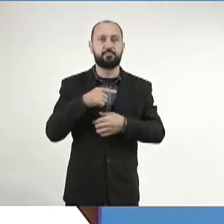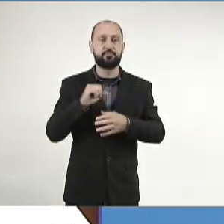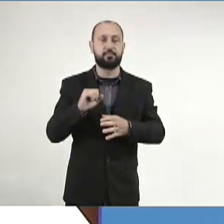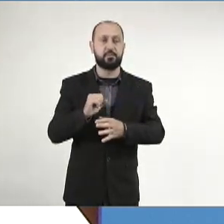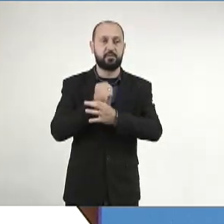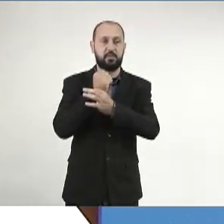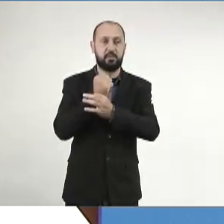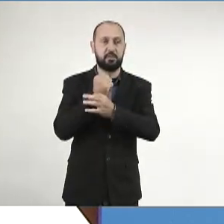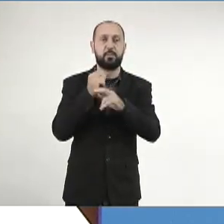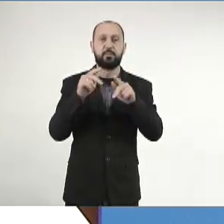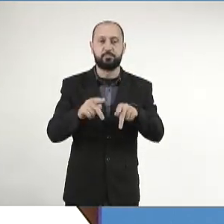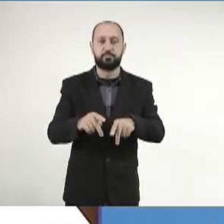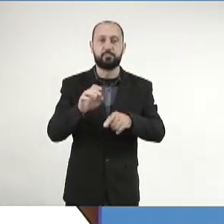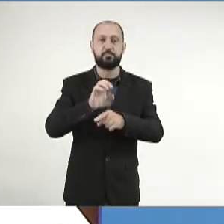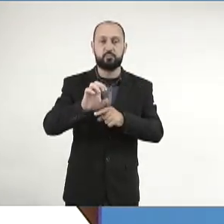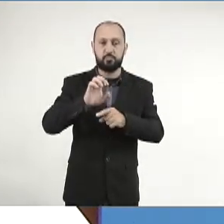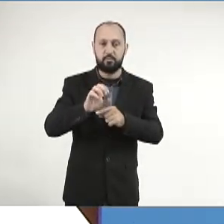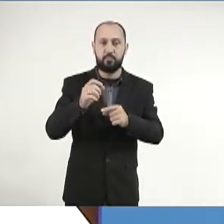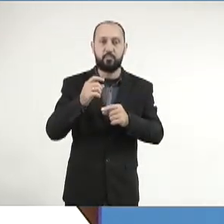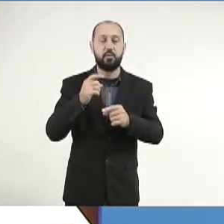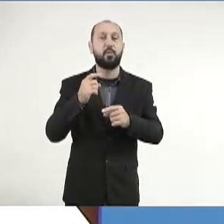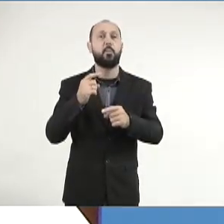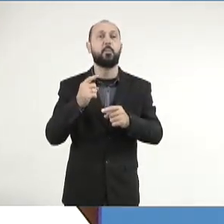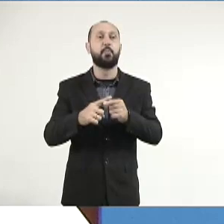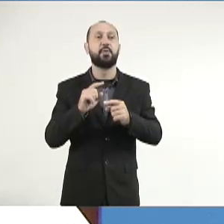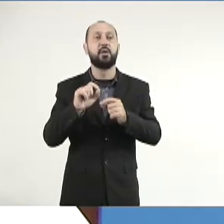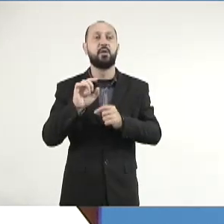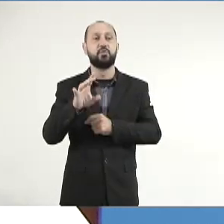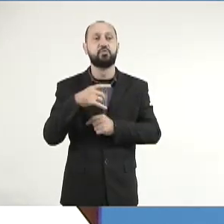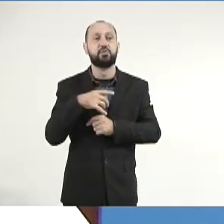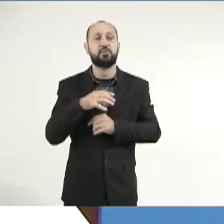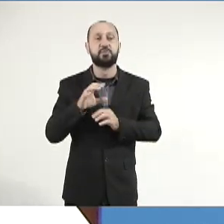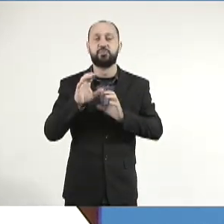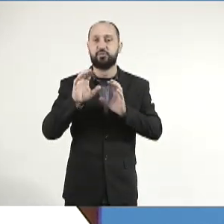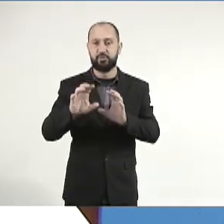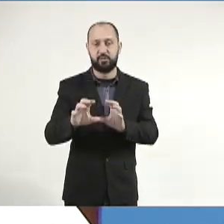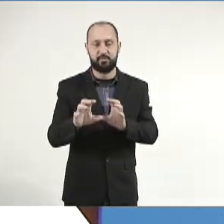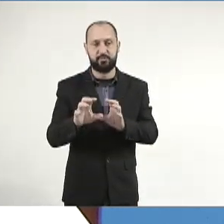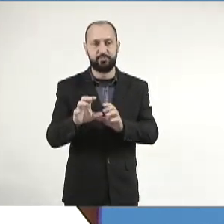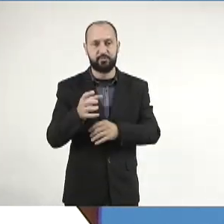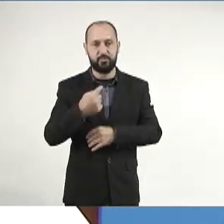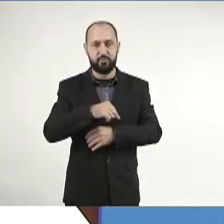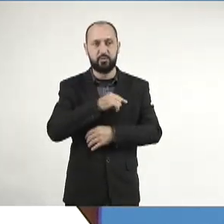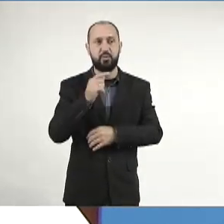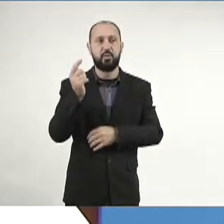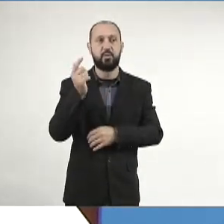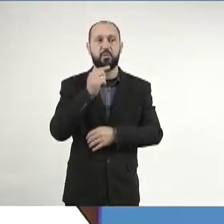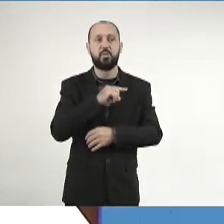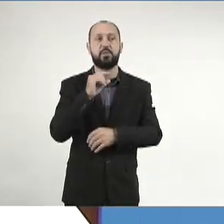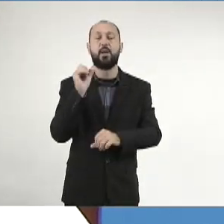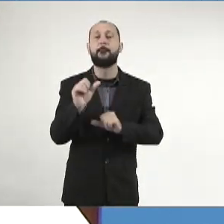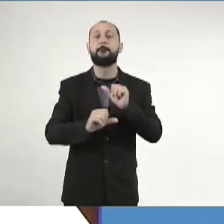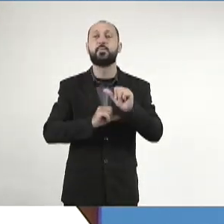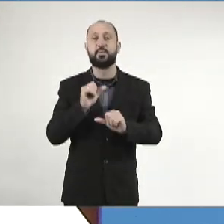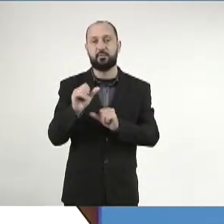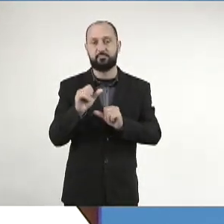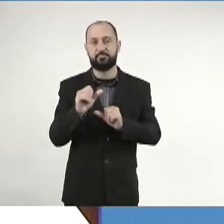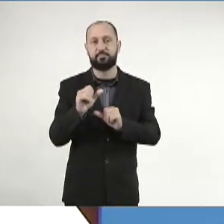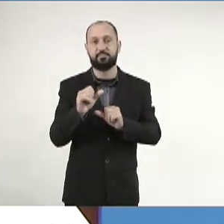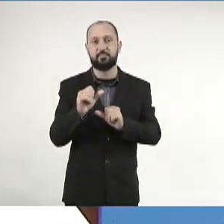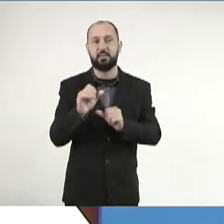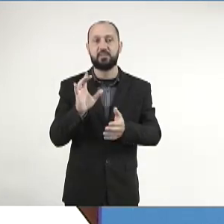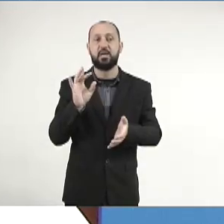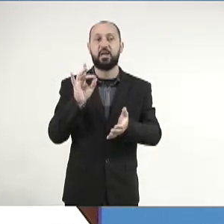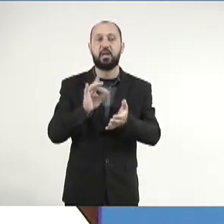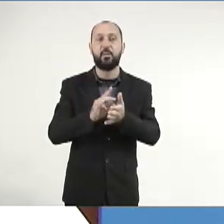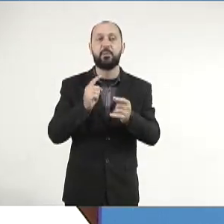segurança pública do nosso Estado, porque é só dessa forma que a gente pode mudar essa